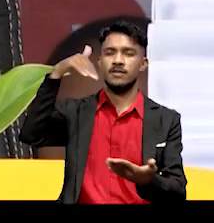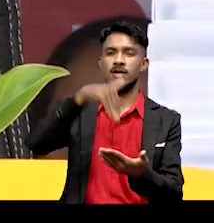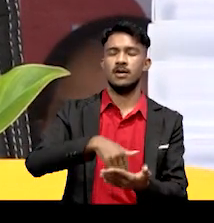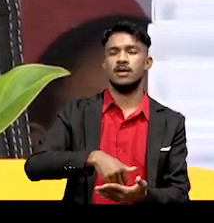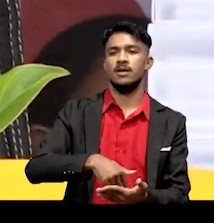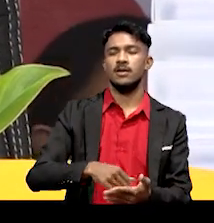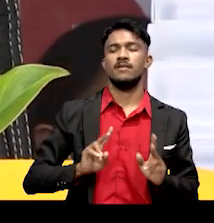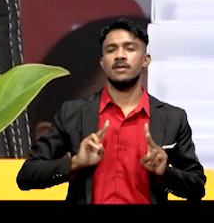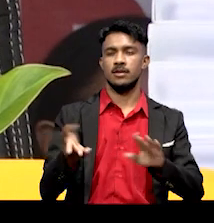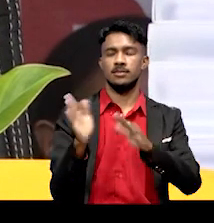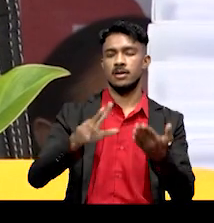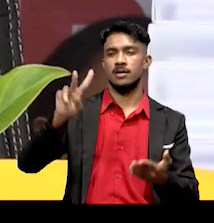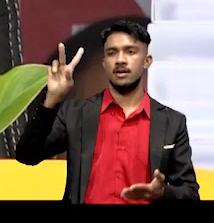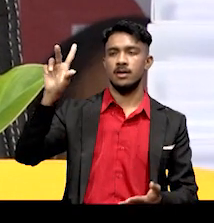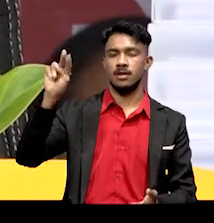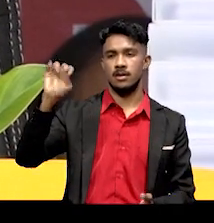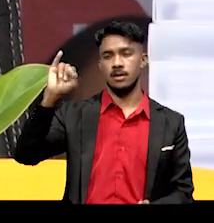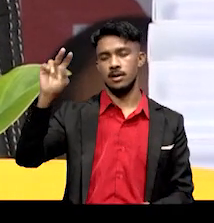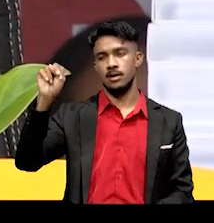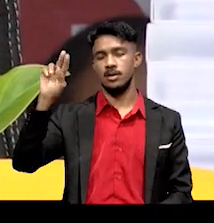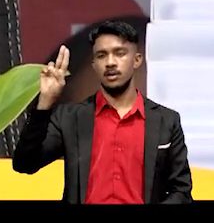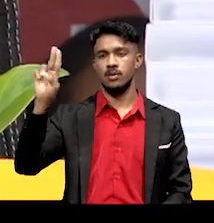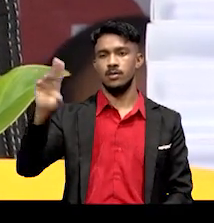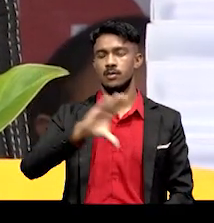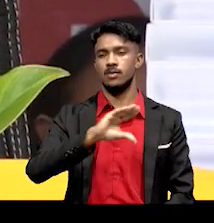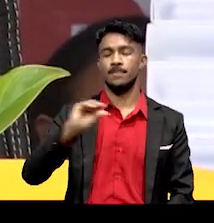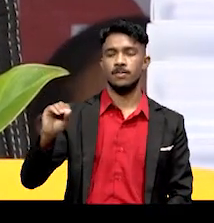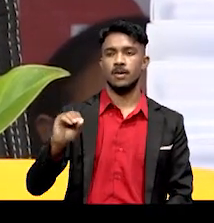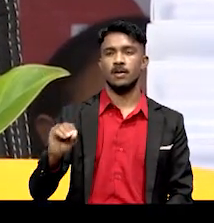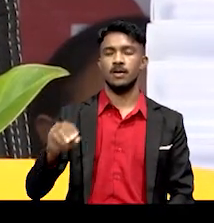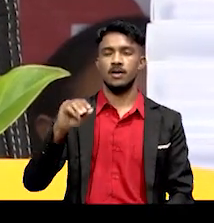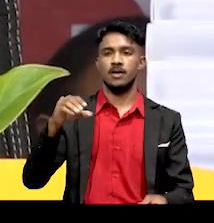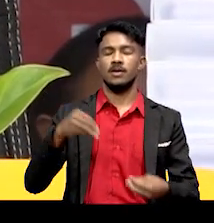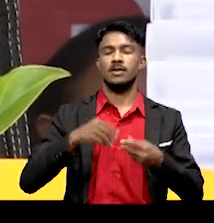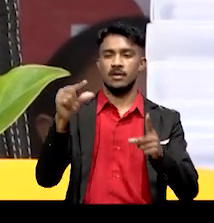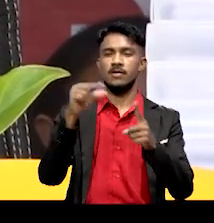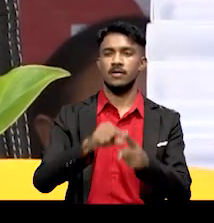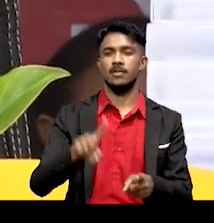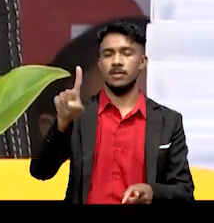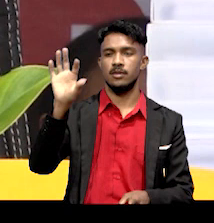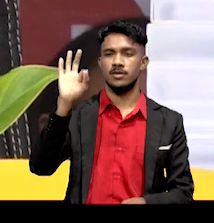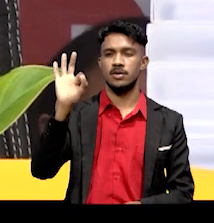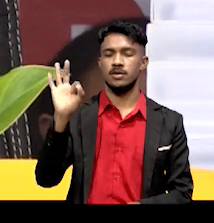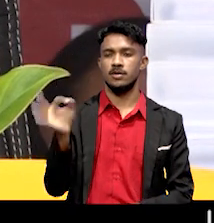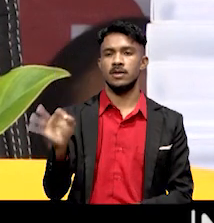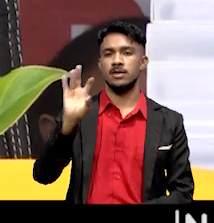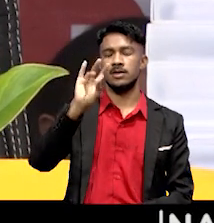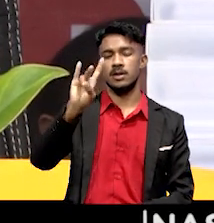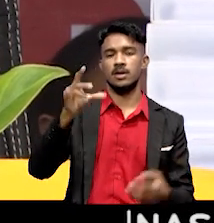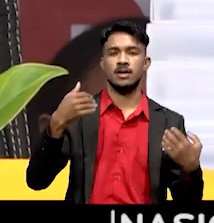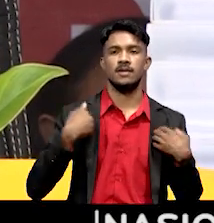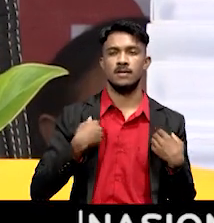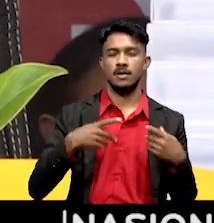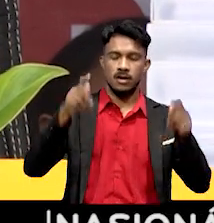nian. Ho nia liafuan fosai ia 1997. Kata Timor